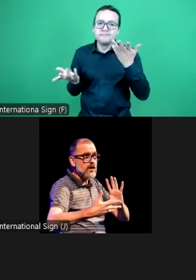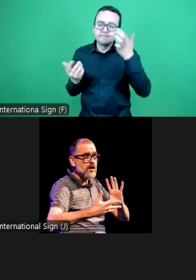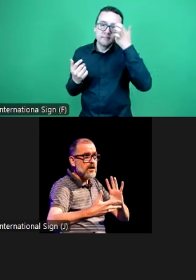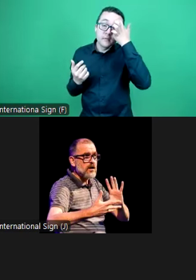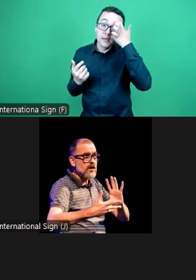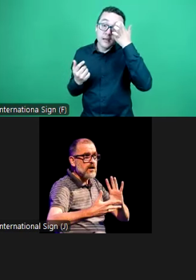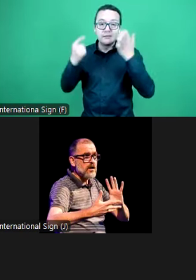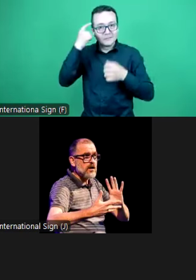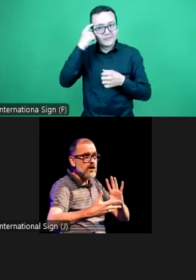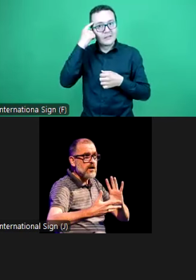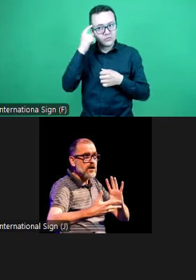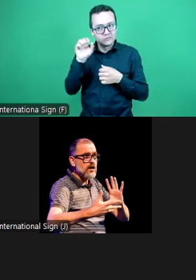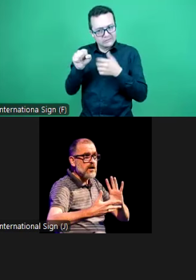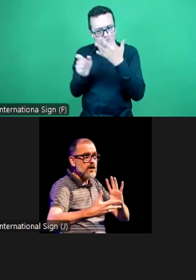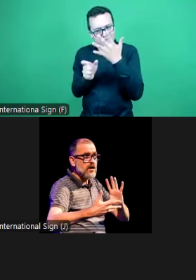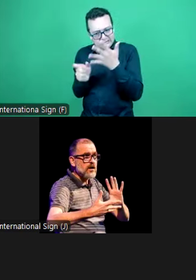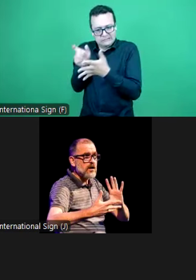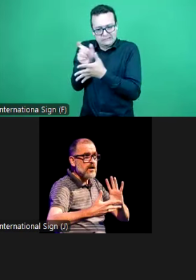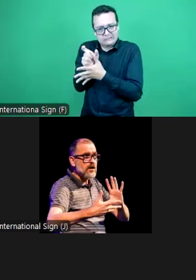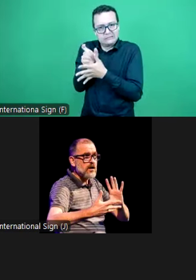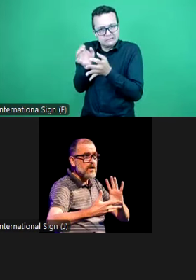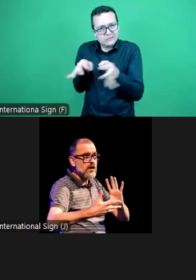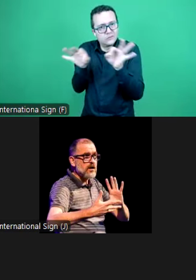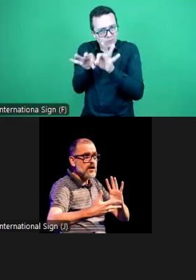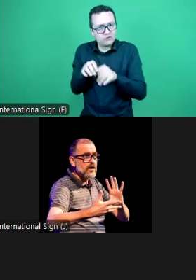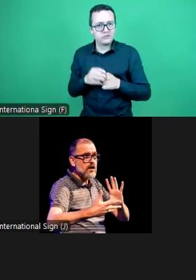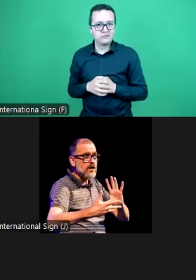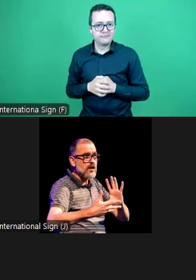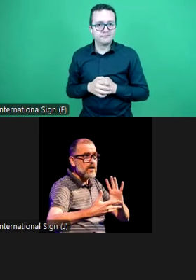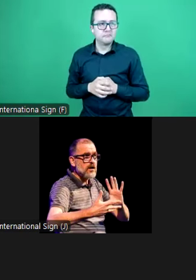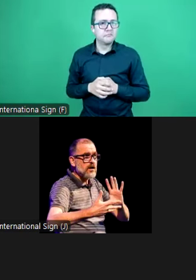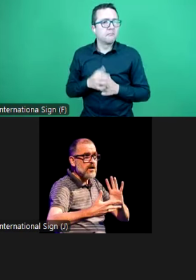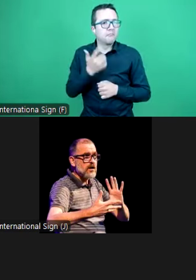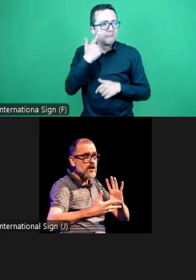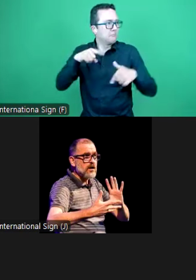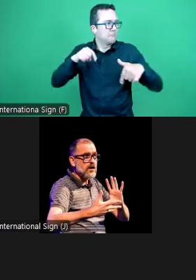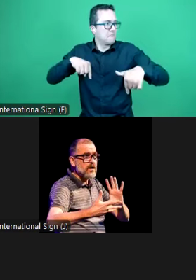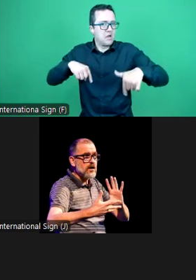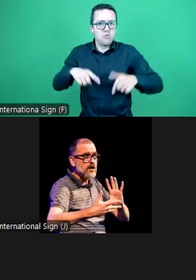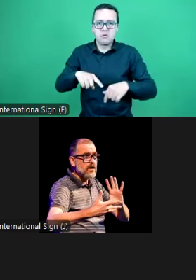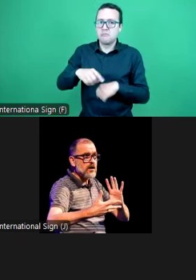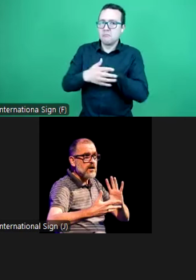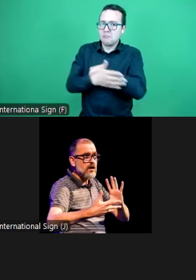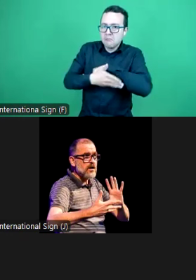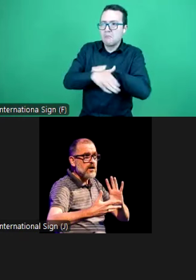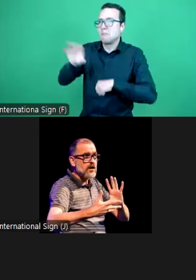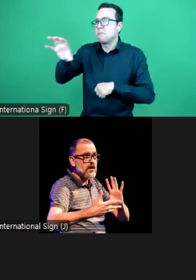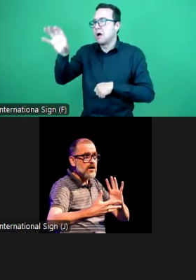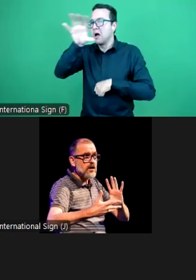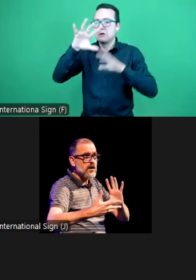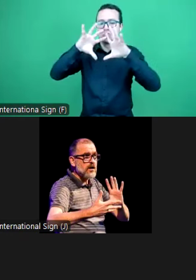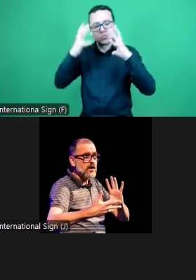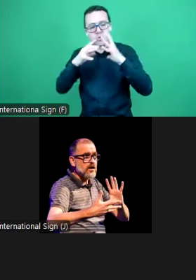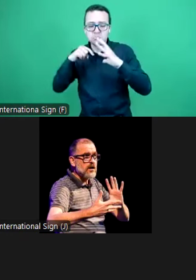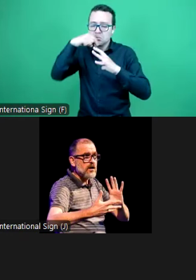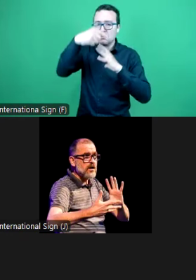hospitais. Vemos que muito importante mas também dá para ver que não é prioridade nos